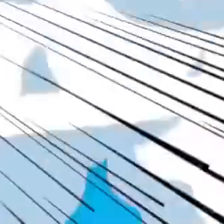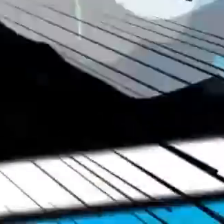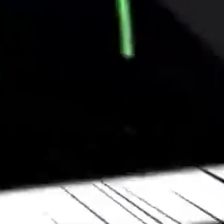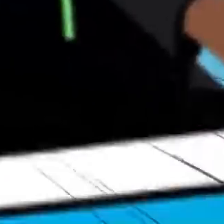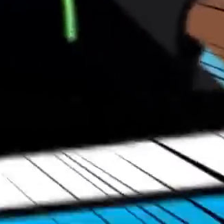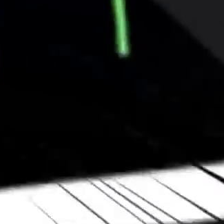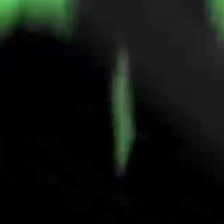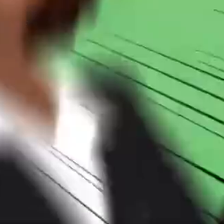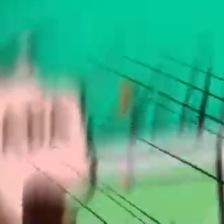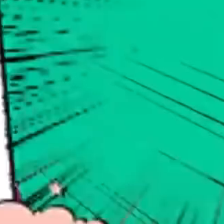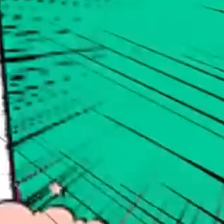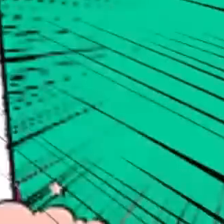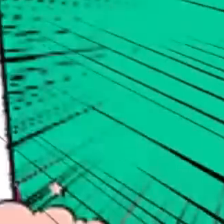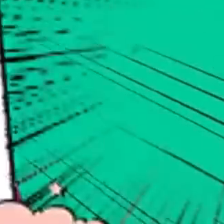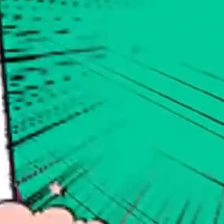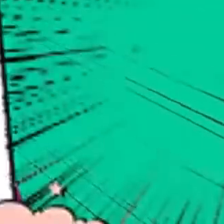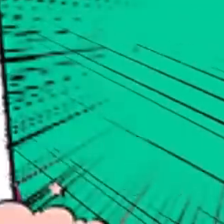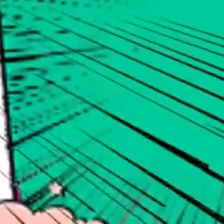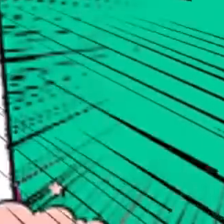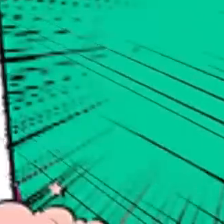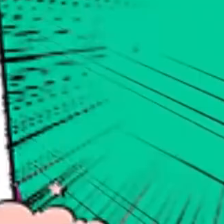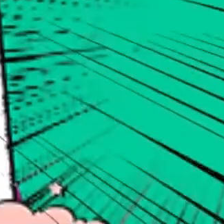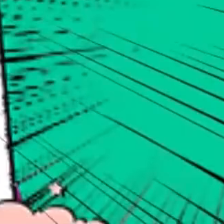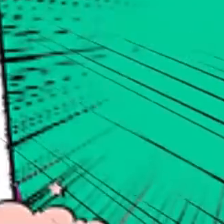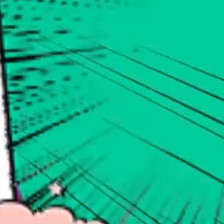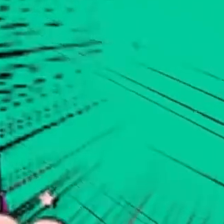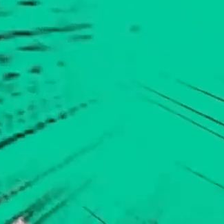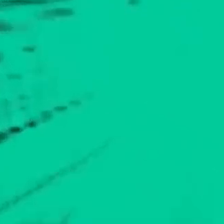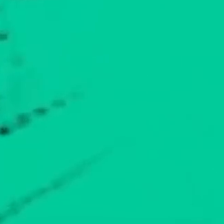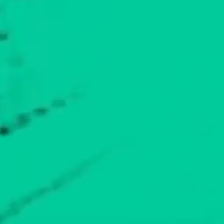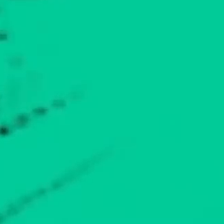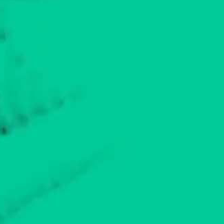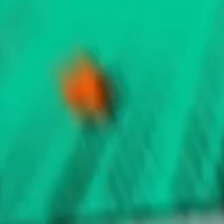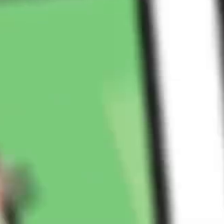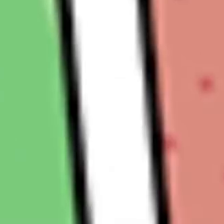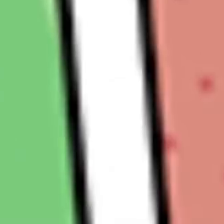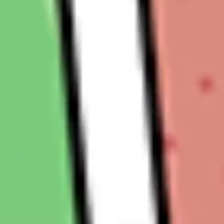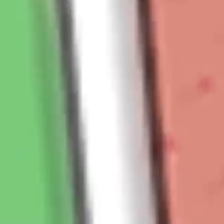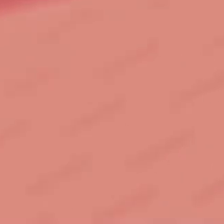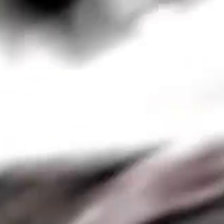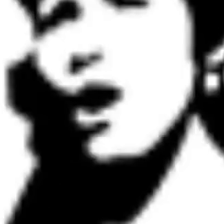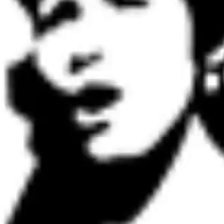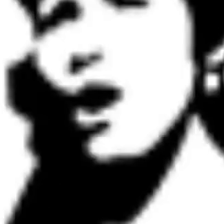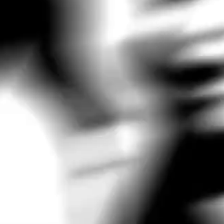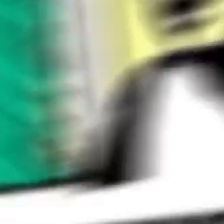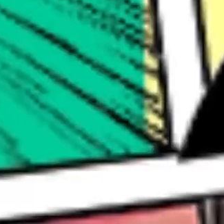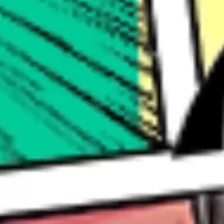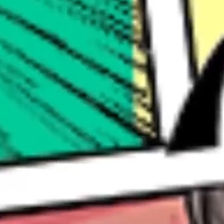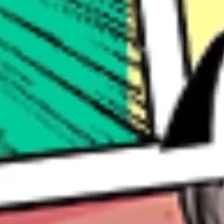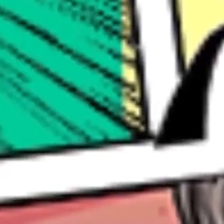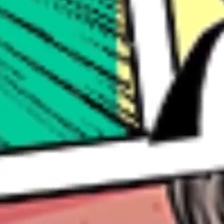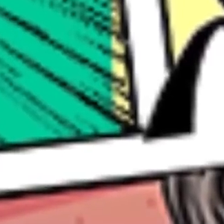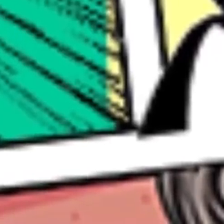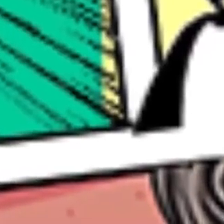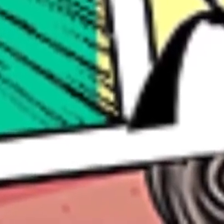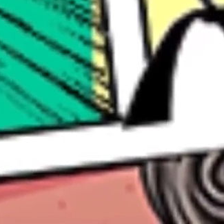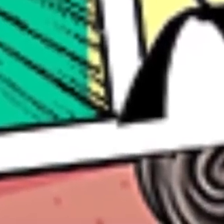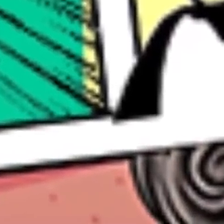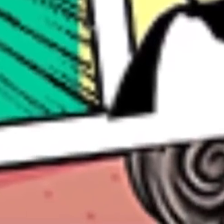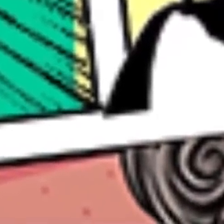somos melhores. Ouçam a nossa voz, é bom saber que não estamos sós. Podemos ser o que quiser.